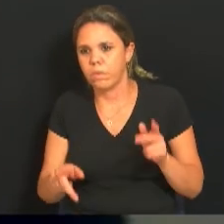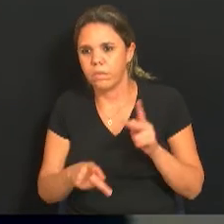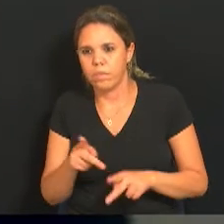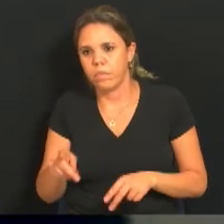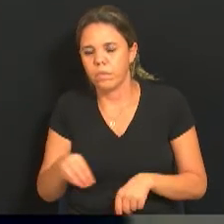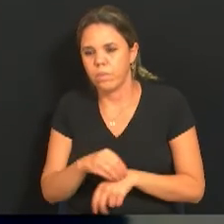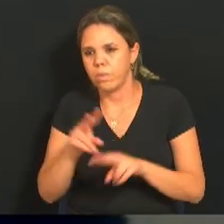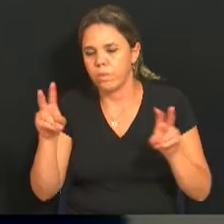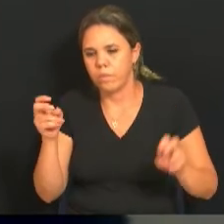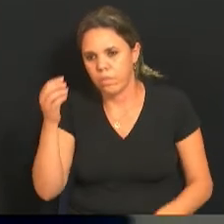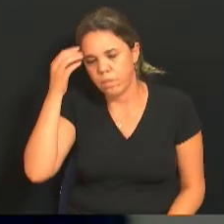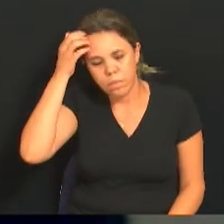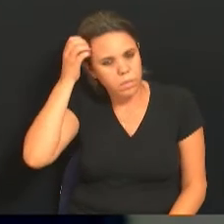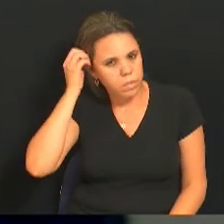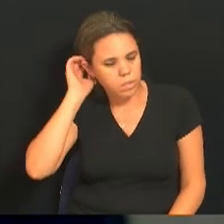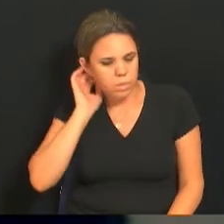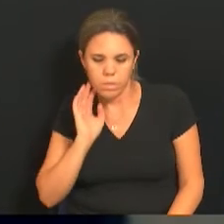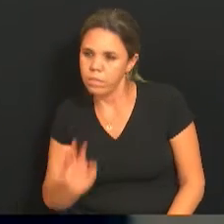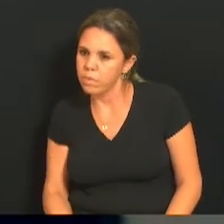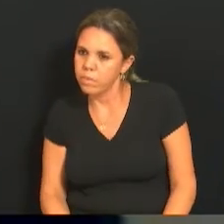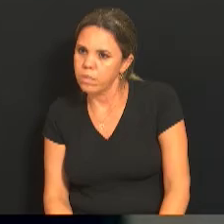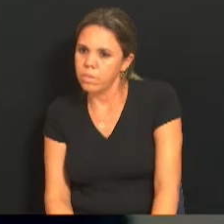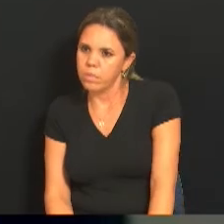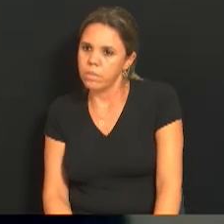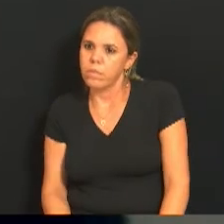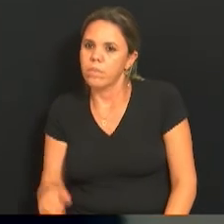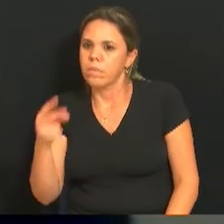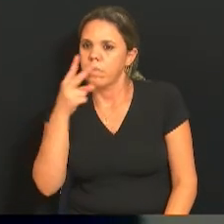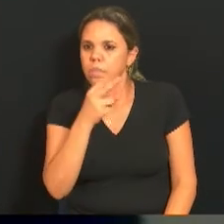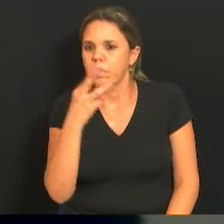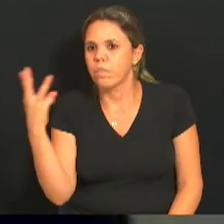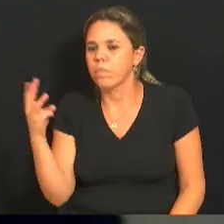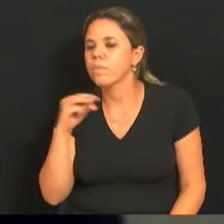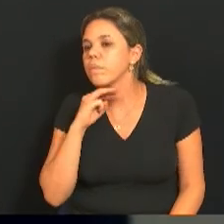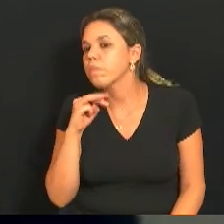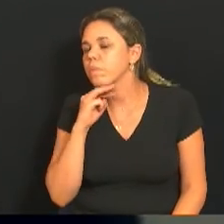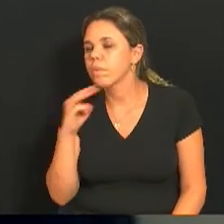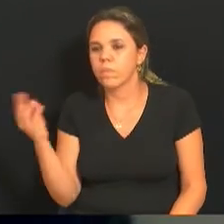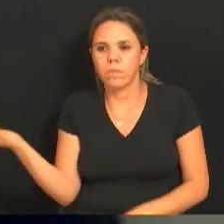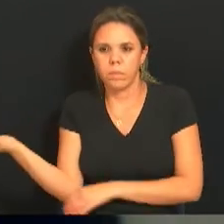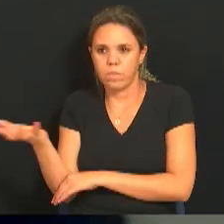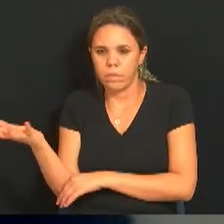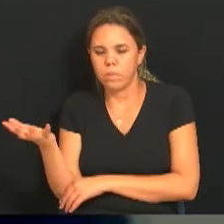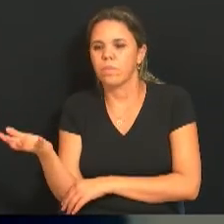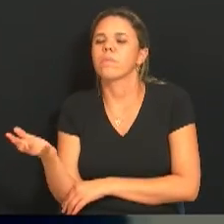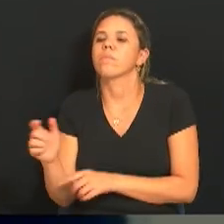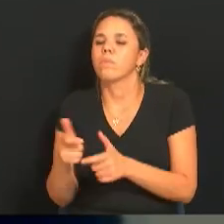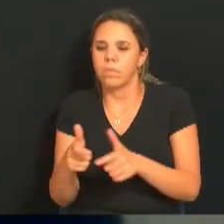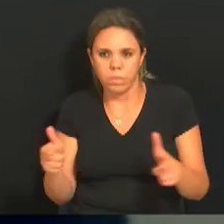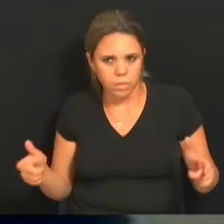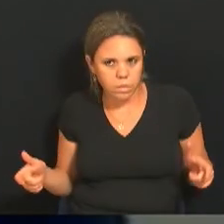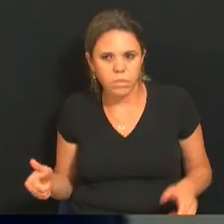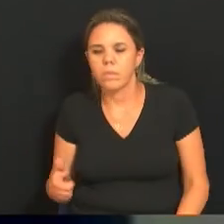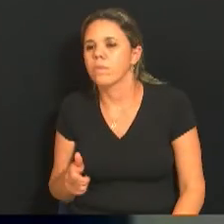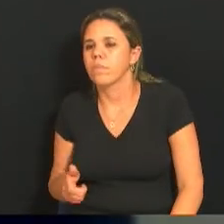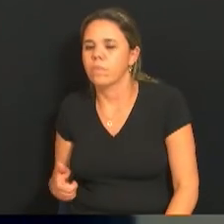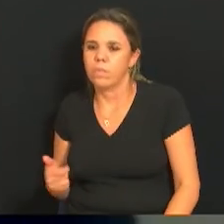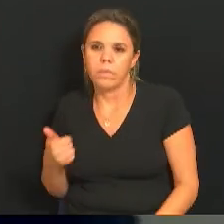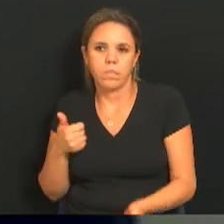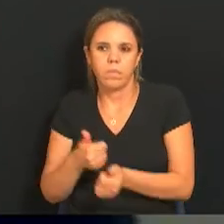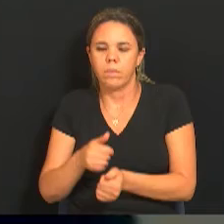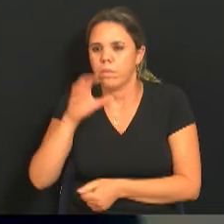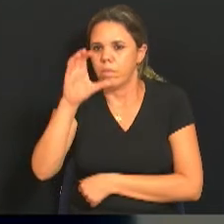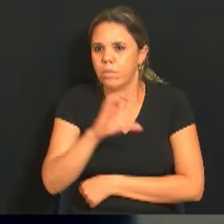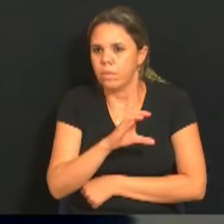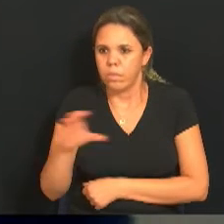questões, elas trouxeram questões ali da 23 de março, da população de rua, que tem maior concentração, ali perto da catedral e etc. Só que tem